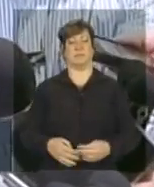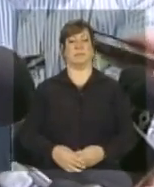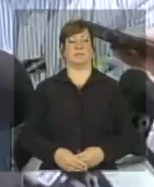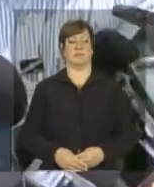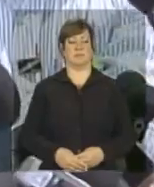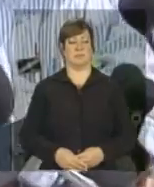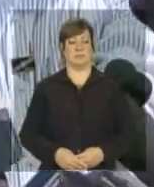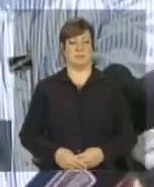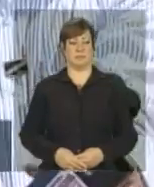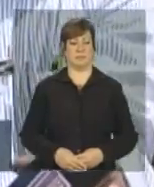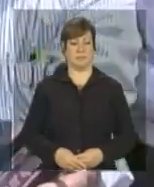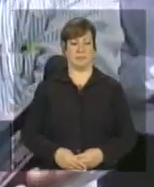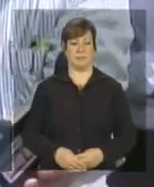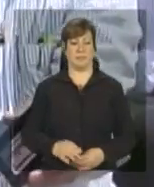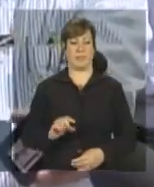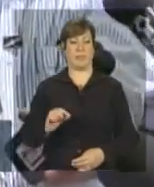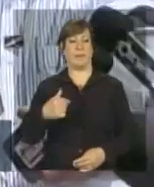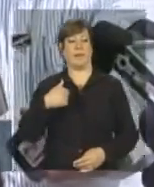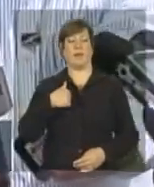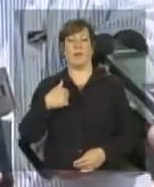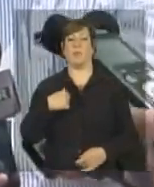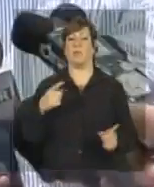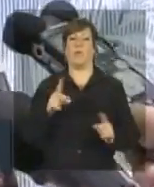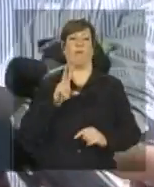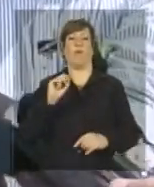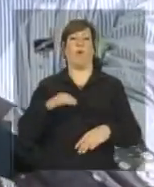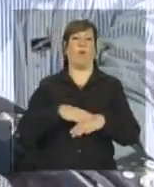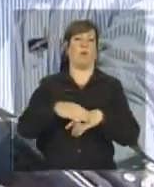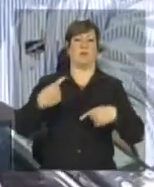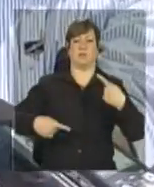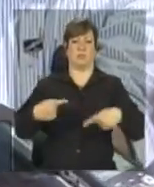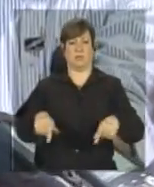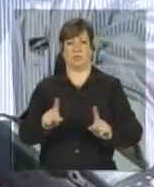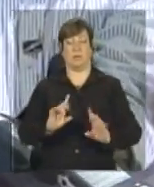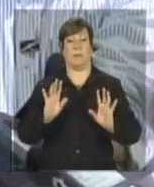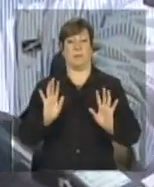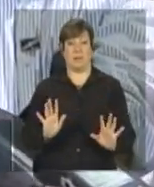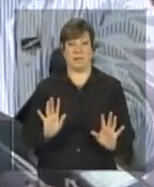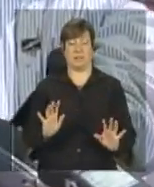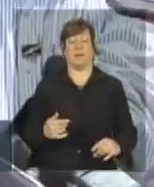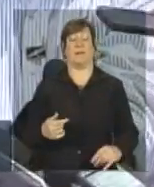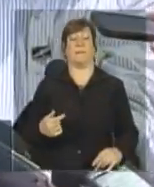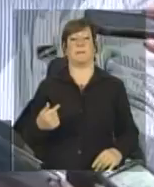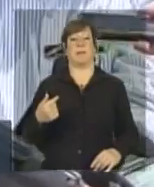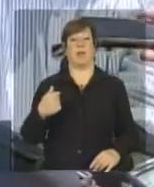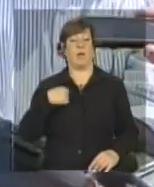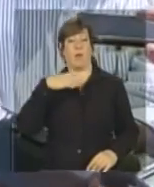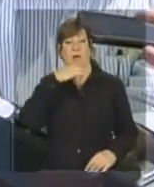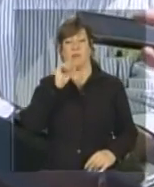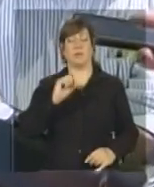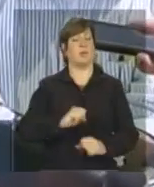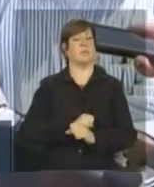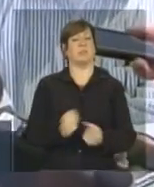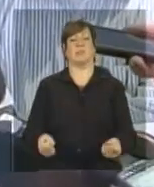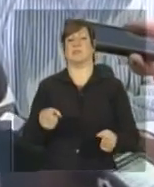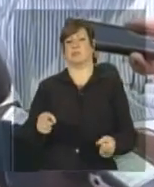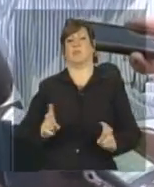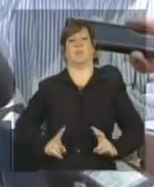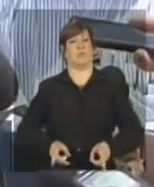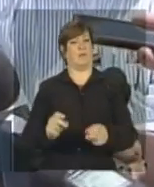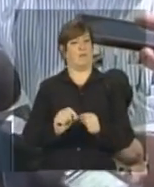Eles merecem anistia, presidente? Eu não vou discutir isso agora. Eu considero que não é possível esse tipo de